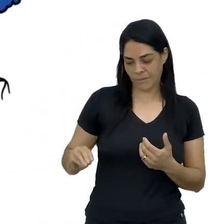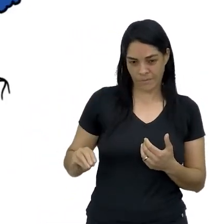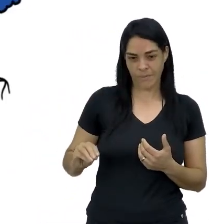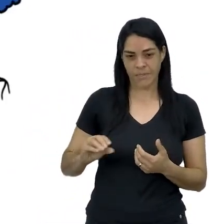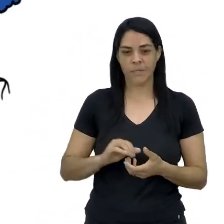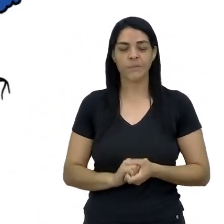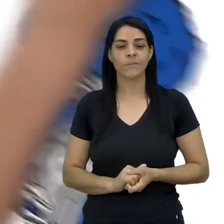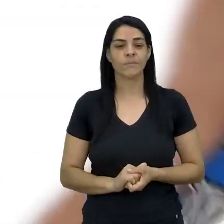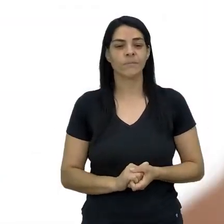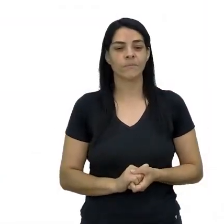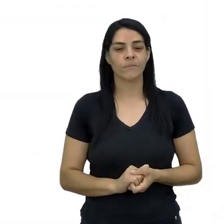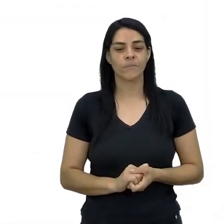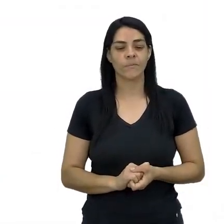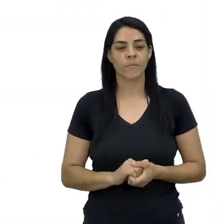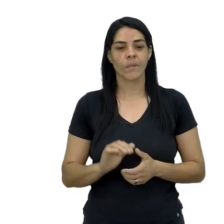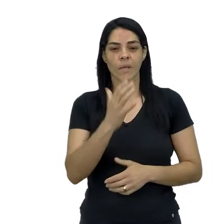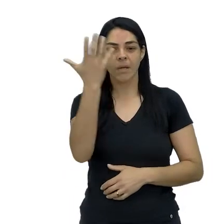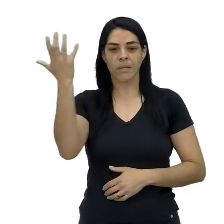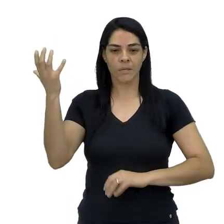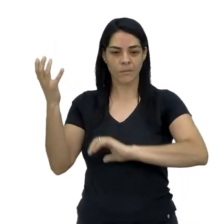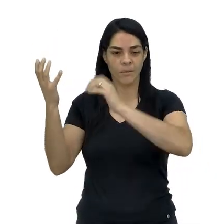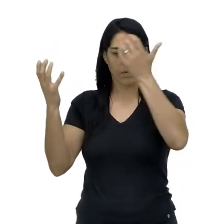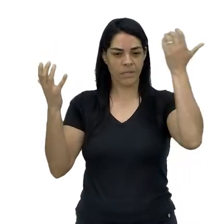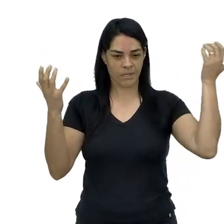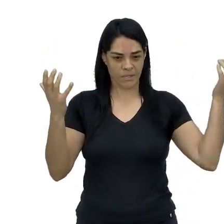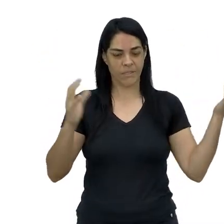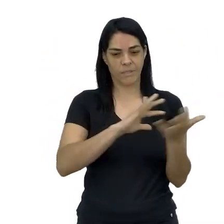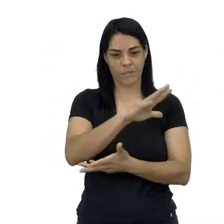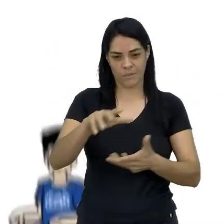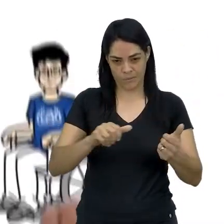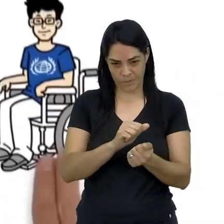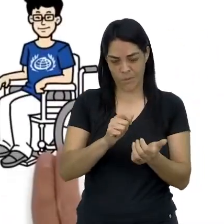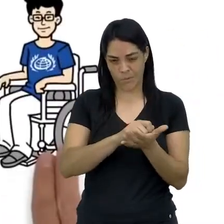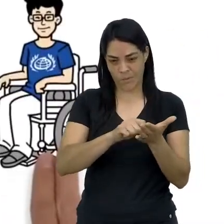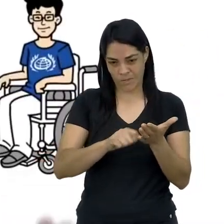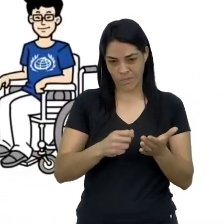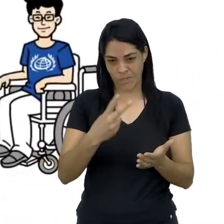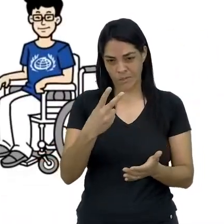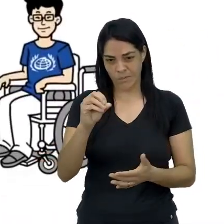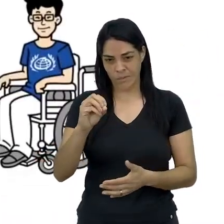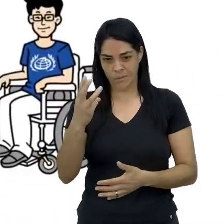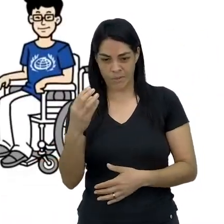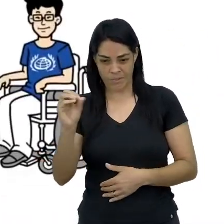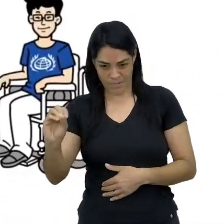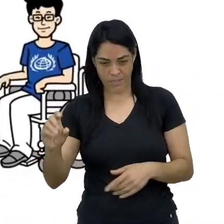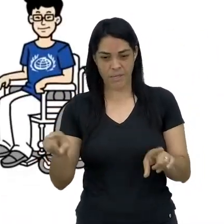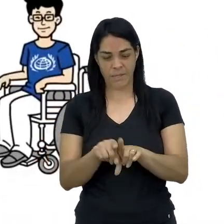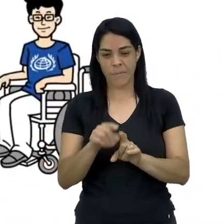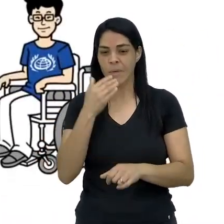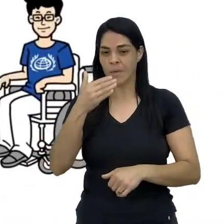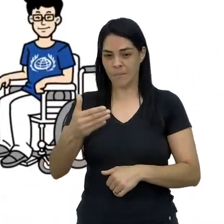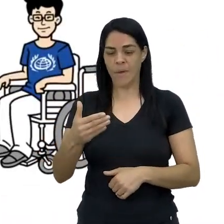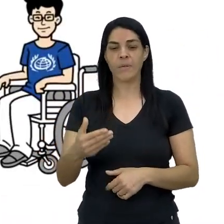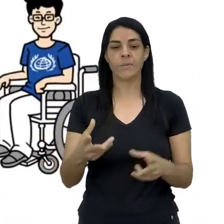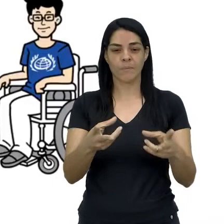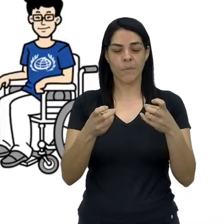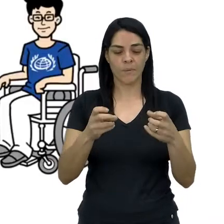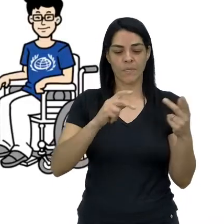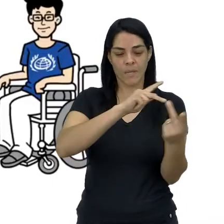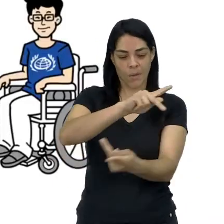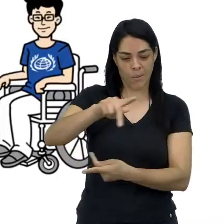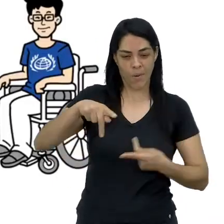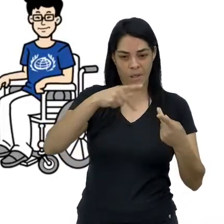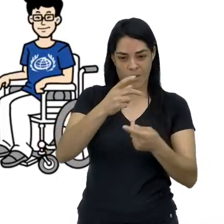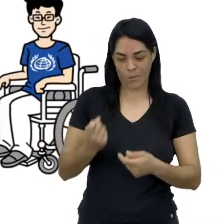trás. A natureza universal da Agenda 2030 também nos pede para ver o planeta como um.